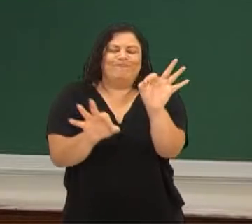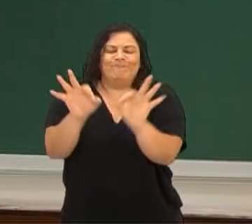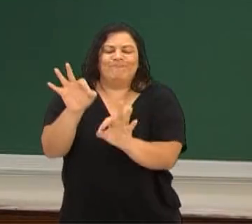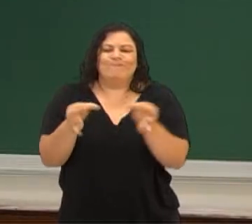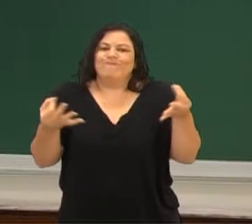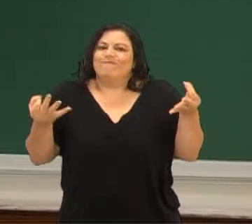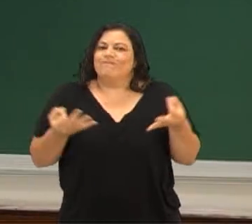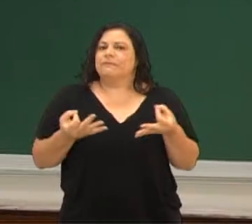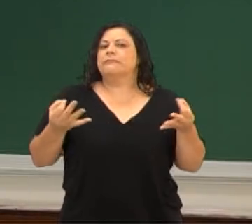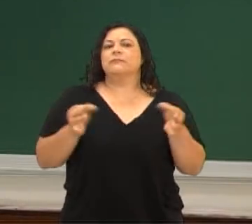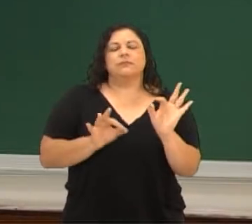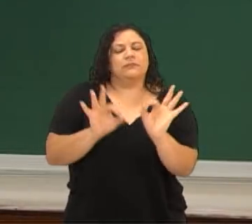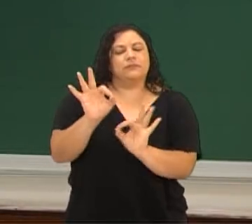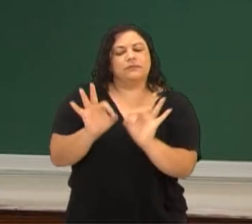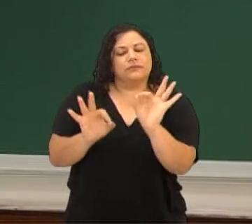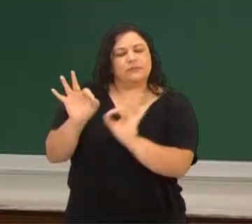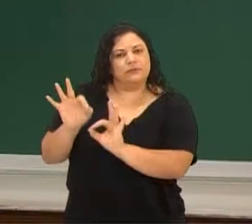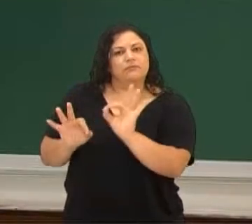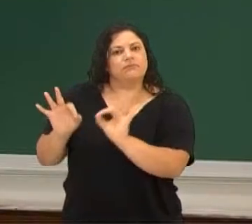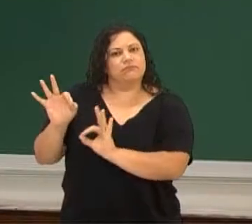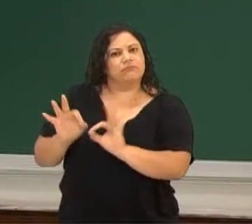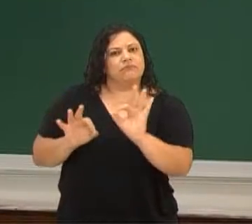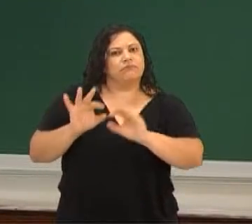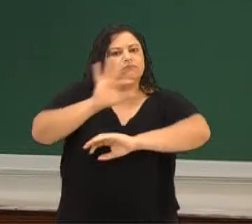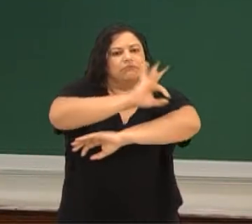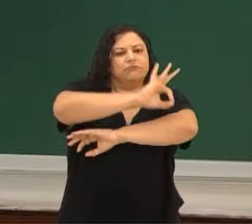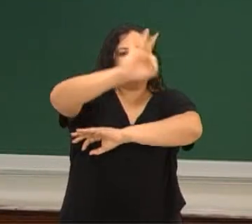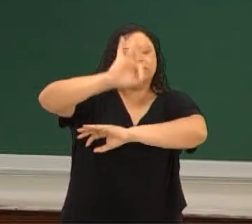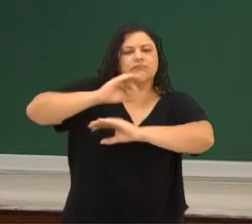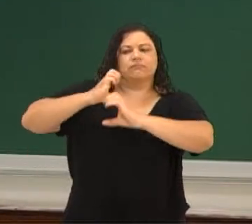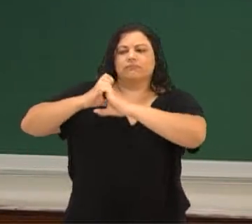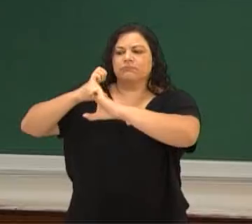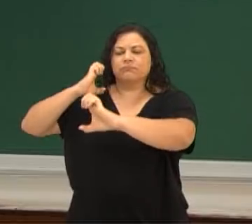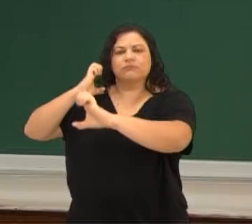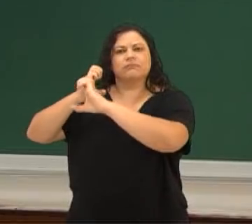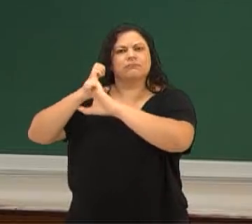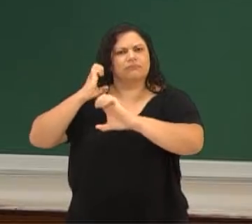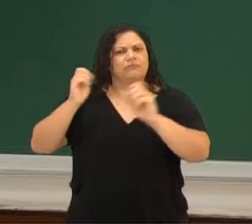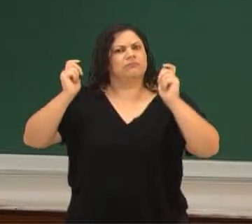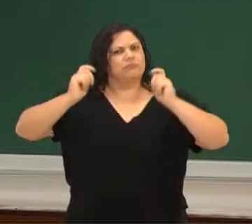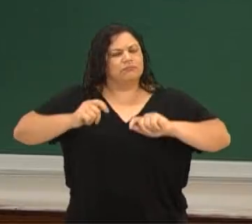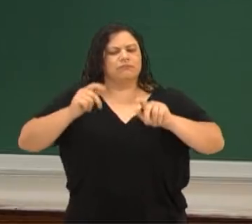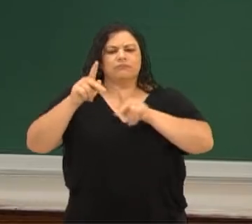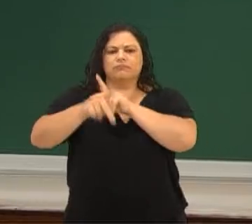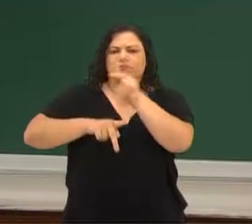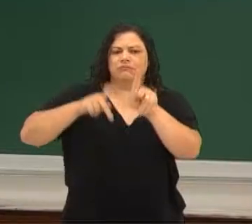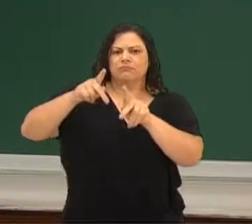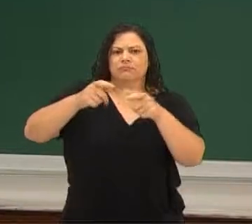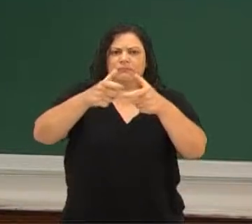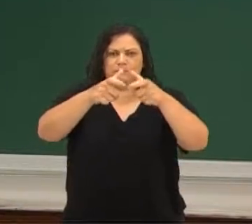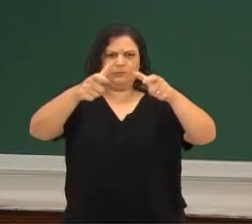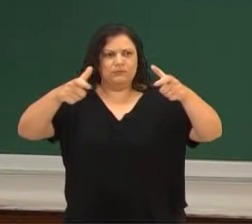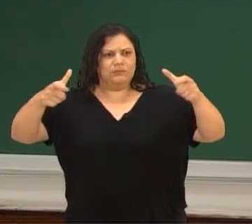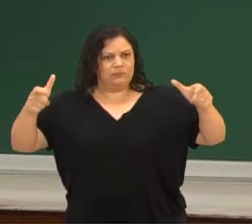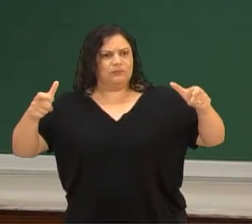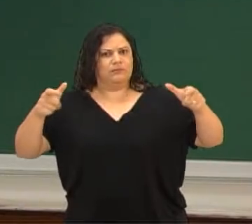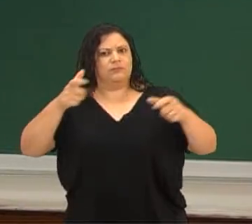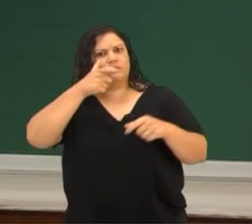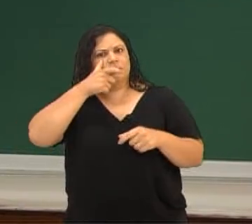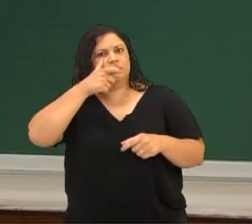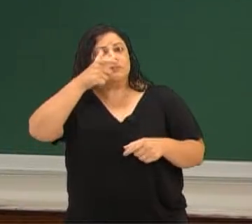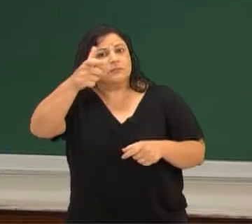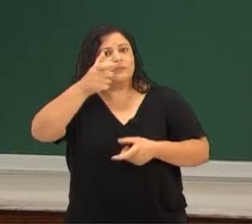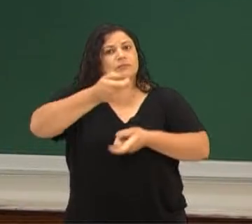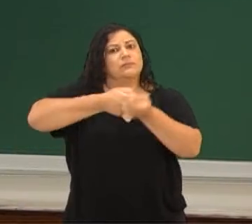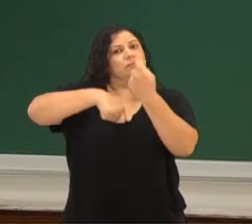aqui nessa imagem. A infraestrutura da cidade já mostra uma urbanização muito grande. Por quê? Interesses econômicos